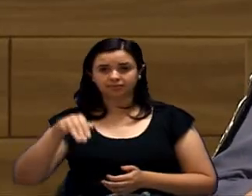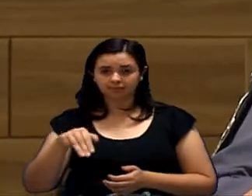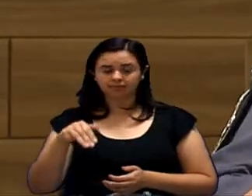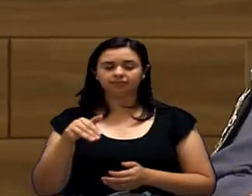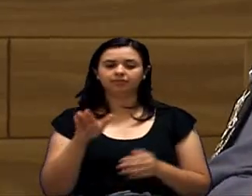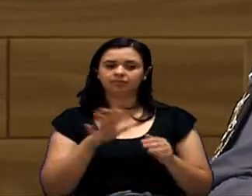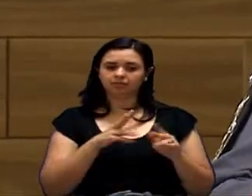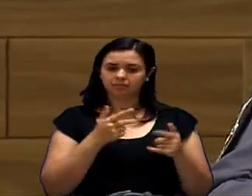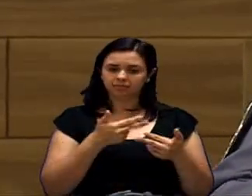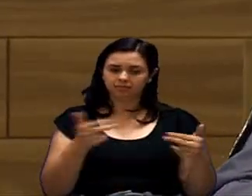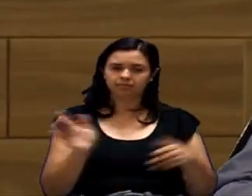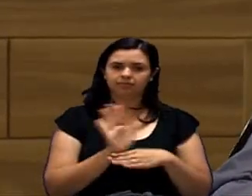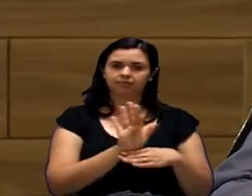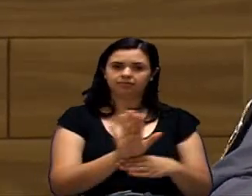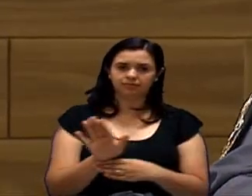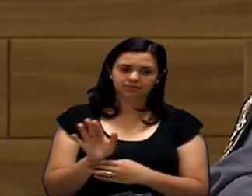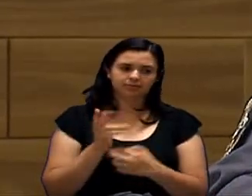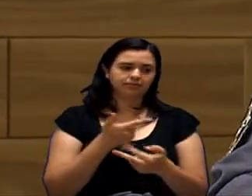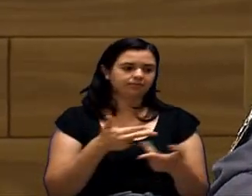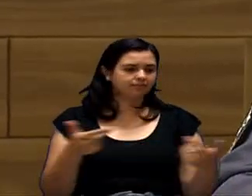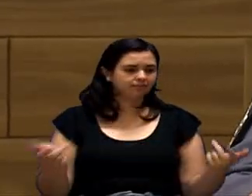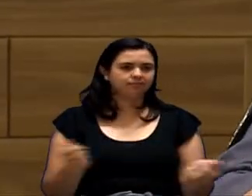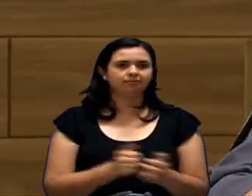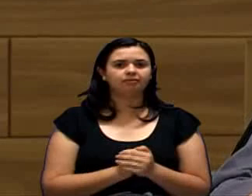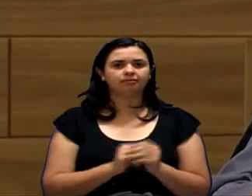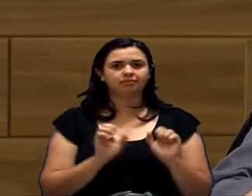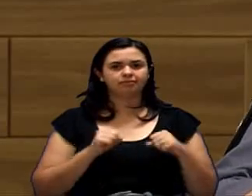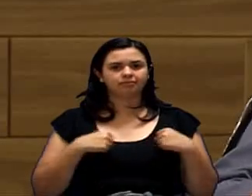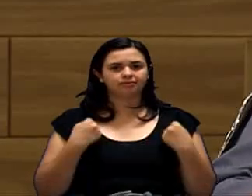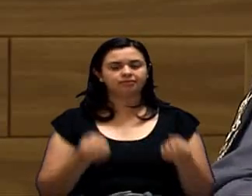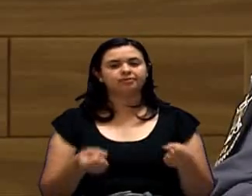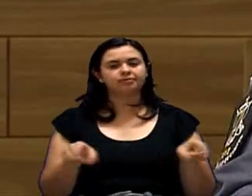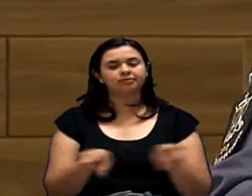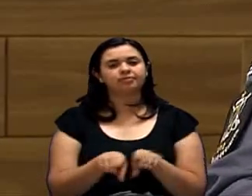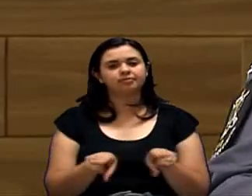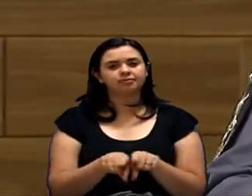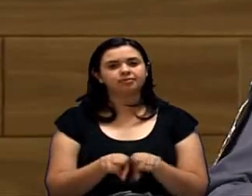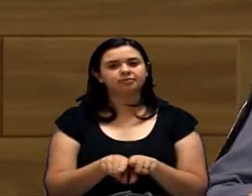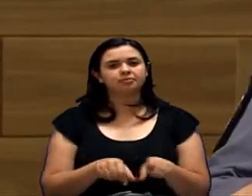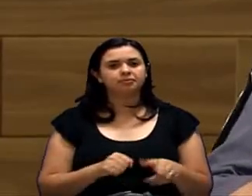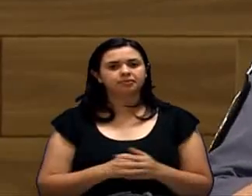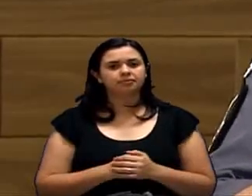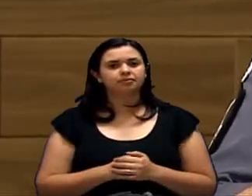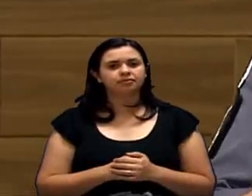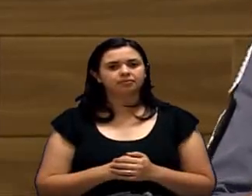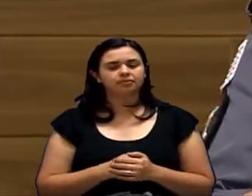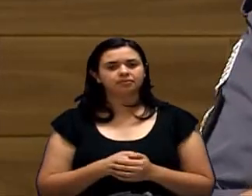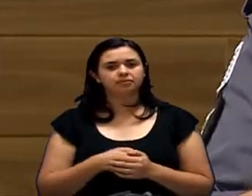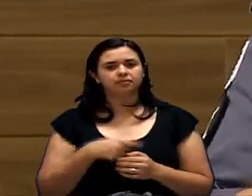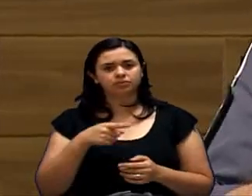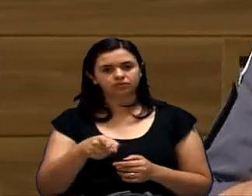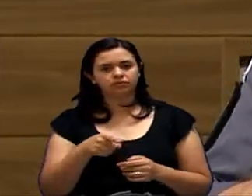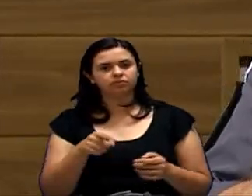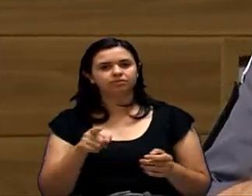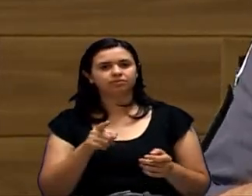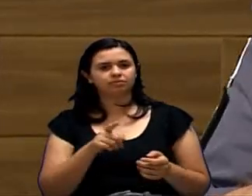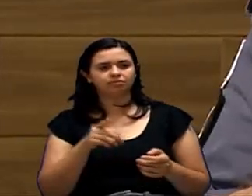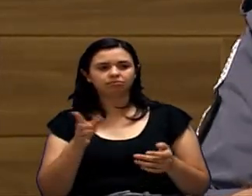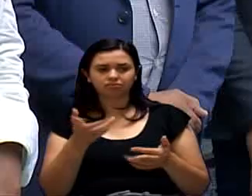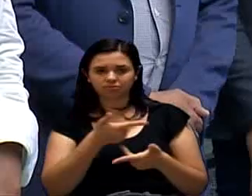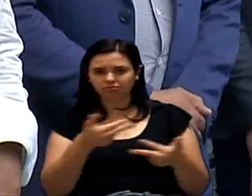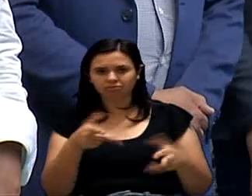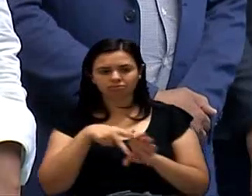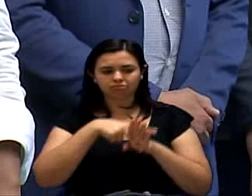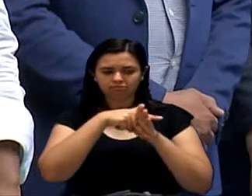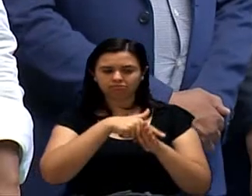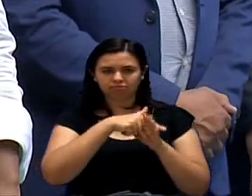temos a ronda escolar, o policiamento, a força tática e, não menos importante, o canil, o águia, o pessoal da